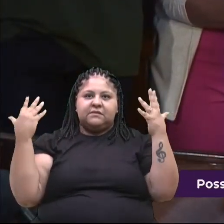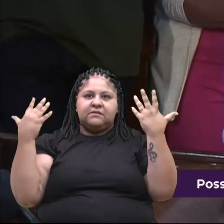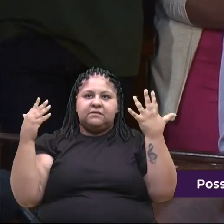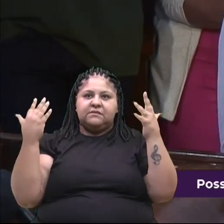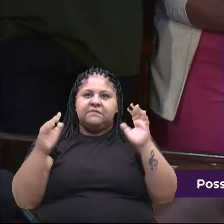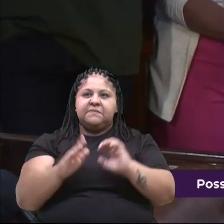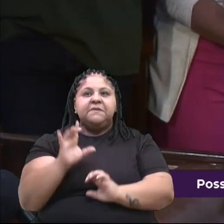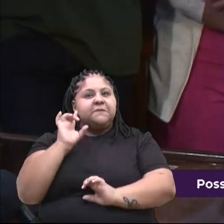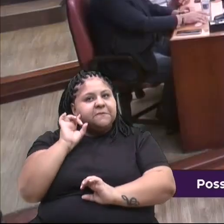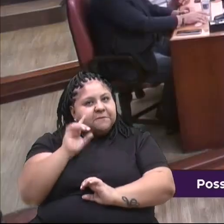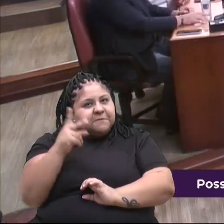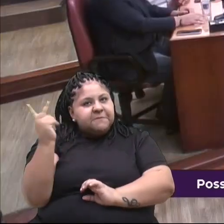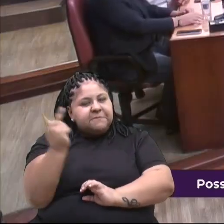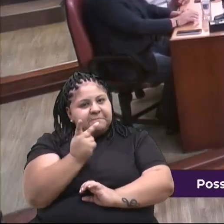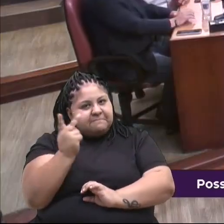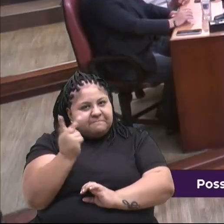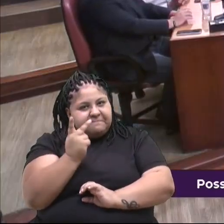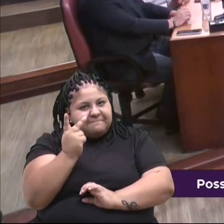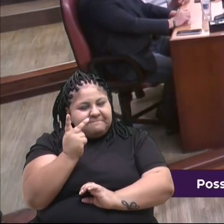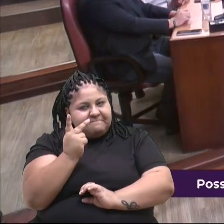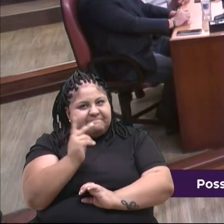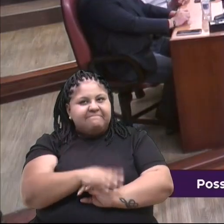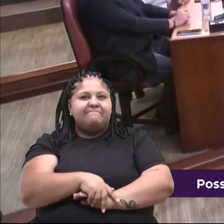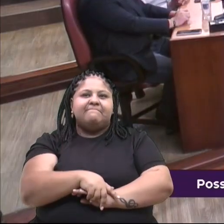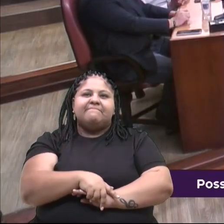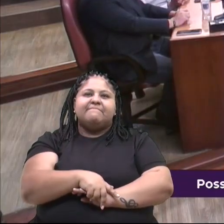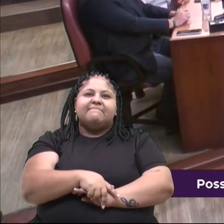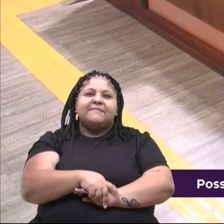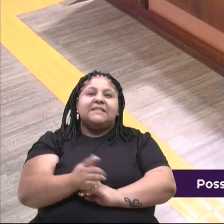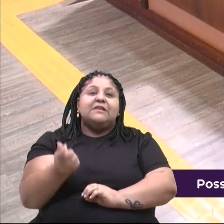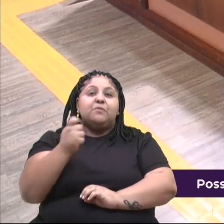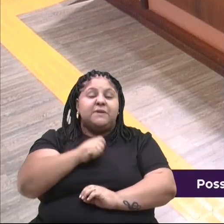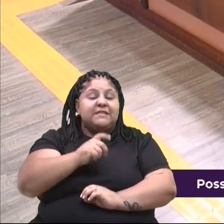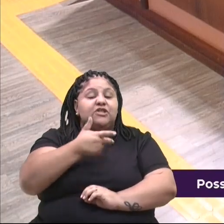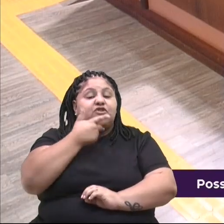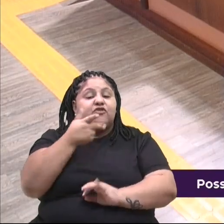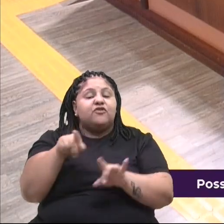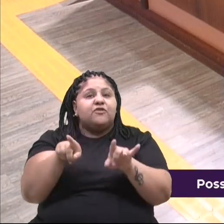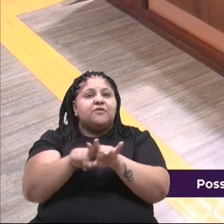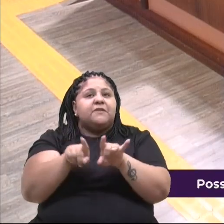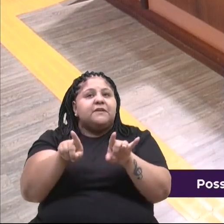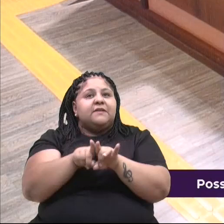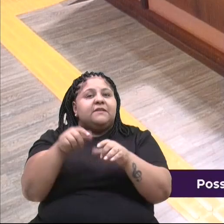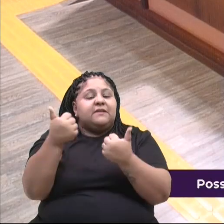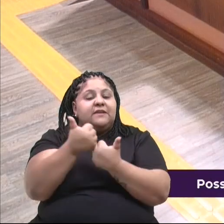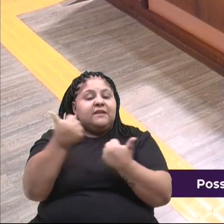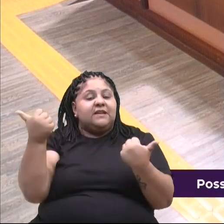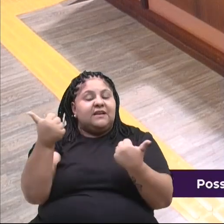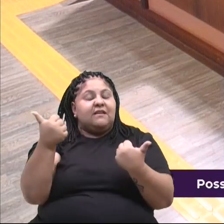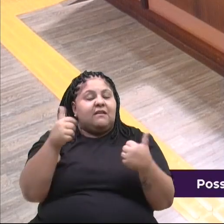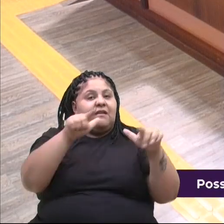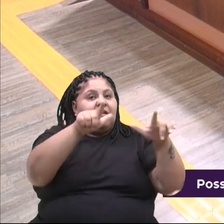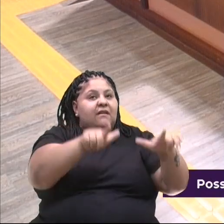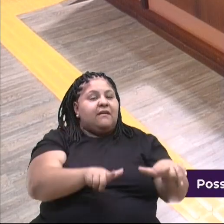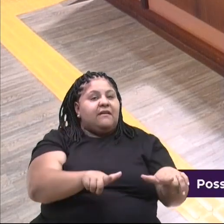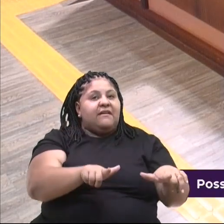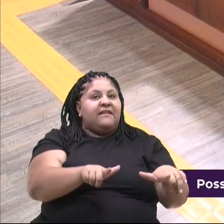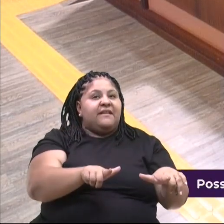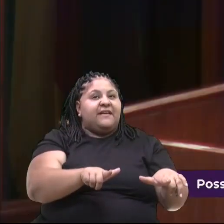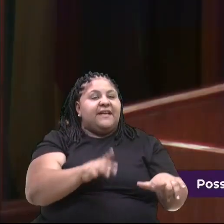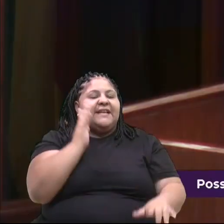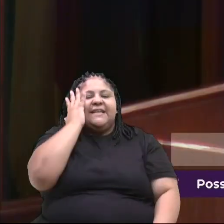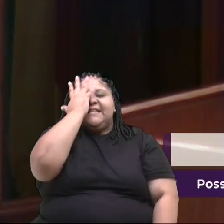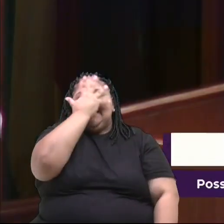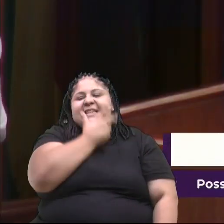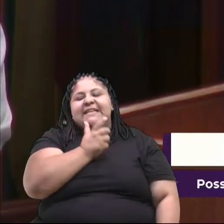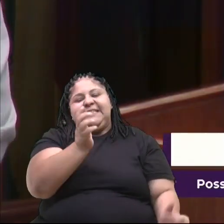É isso. Aos dois, a Luzia, ao Marcelo, e aí eu preciso citar também as minhas assessoras de gabinete, a minha linda